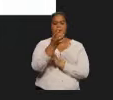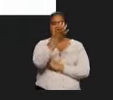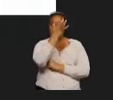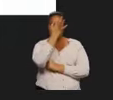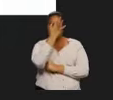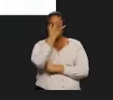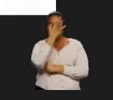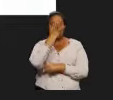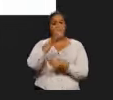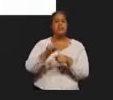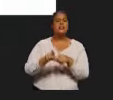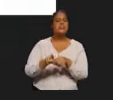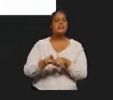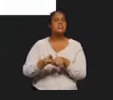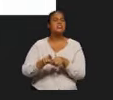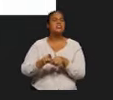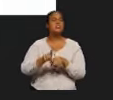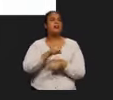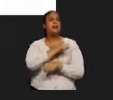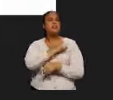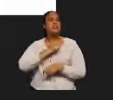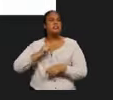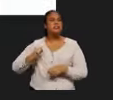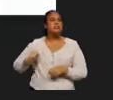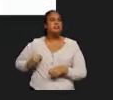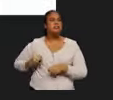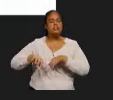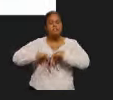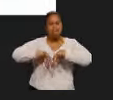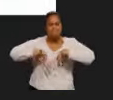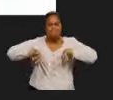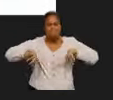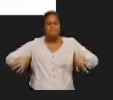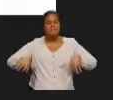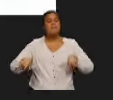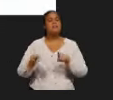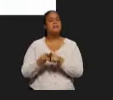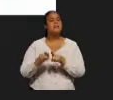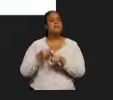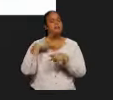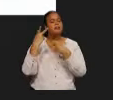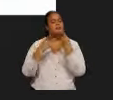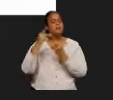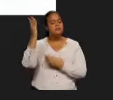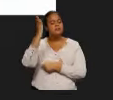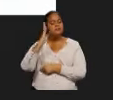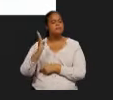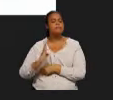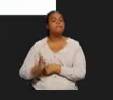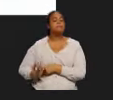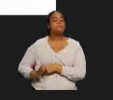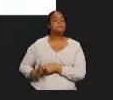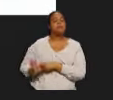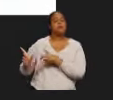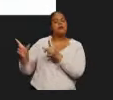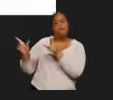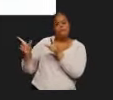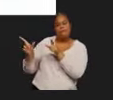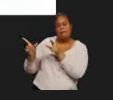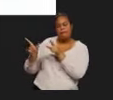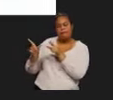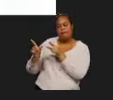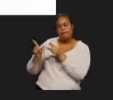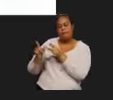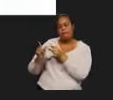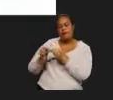brevemente vai superar a china ela disse também que o brasil nosso país reduziu a